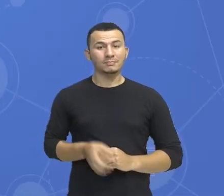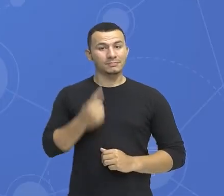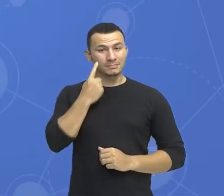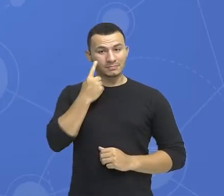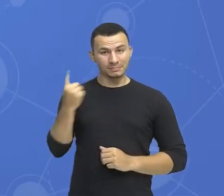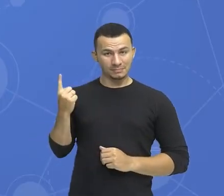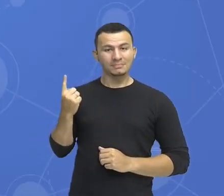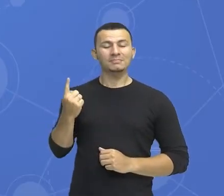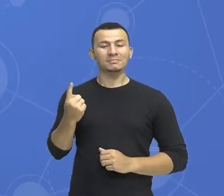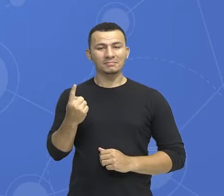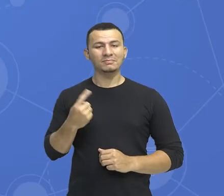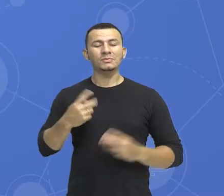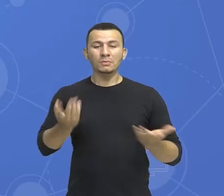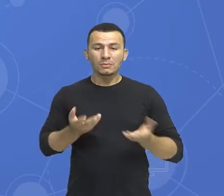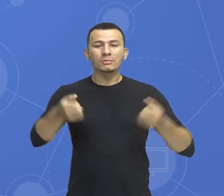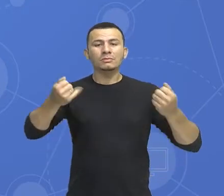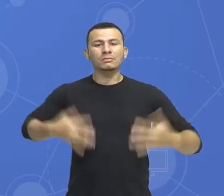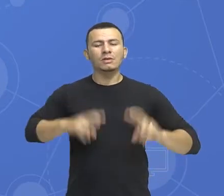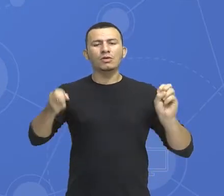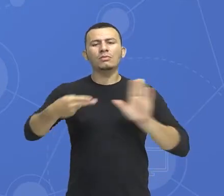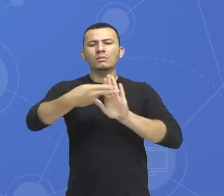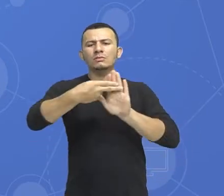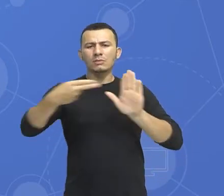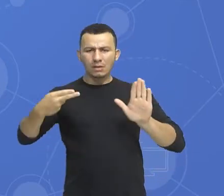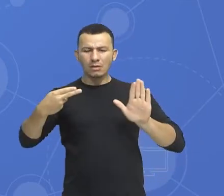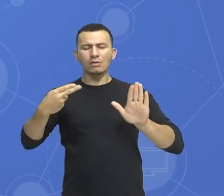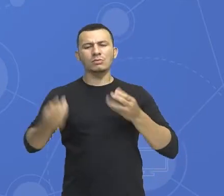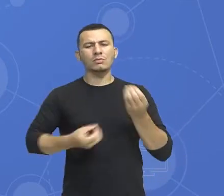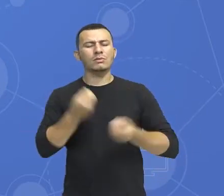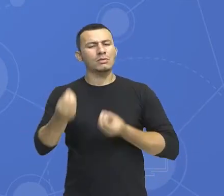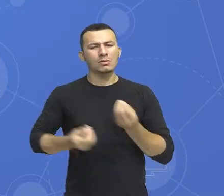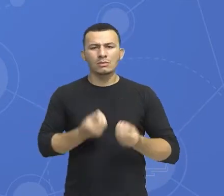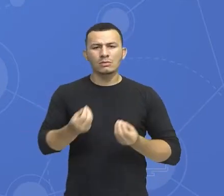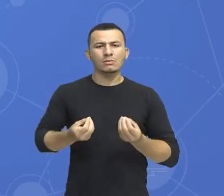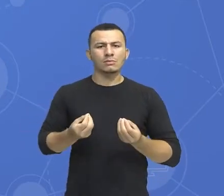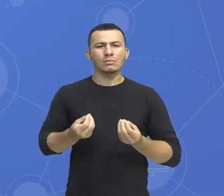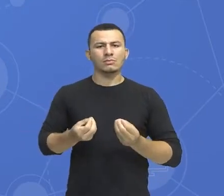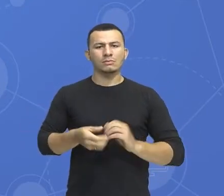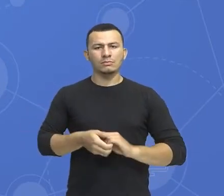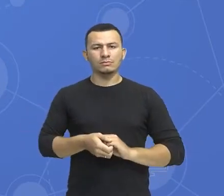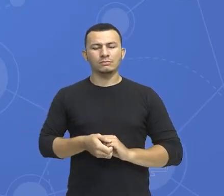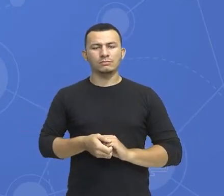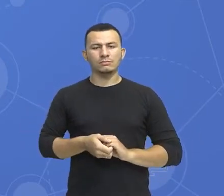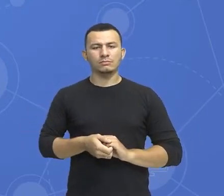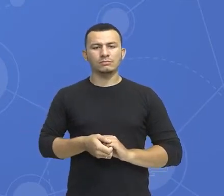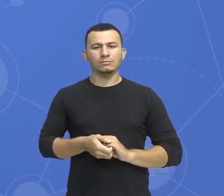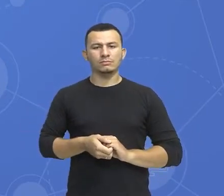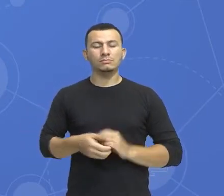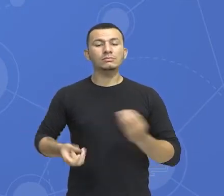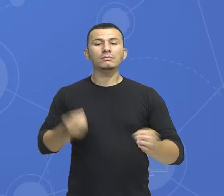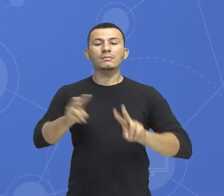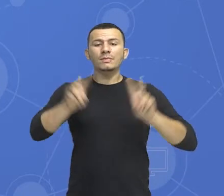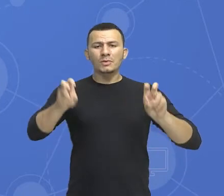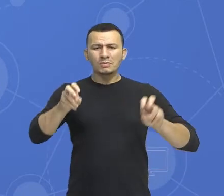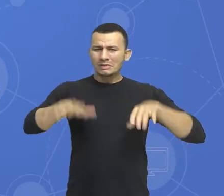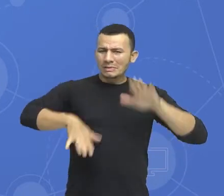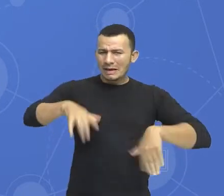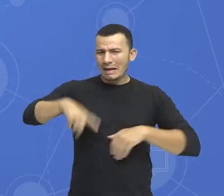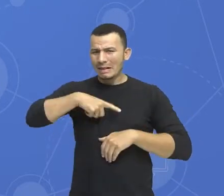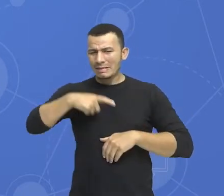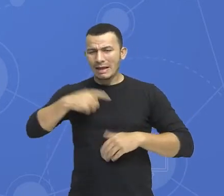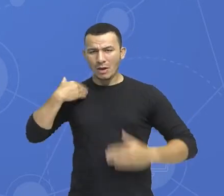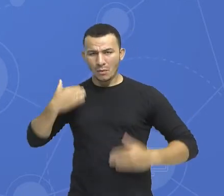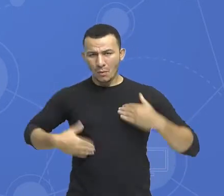falar aí sobre essa questão do estereótipo, essa questão sobre, existe corpo